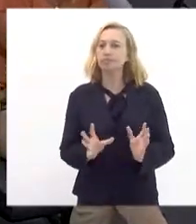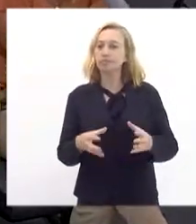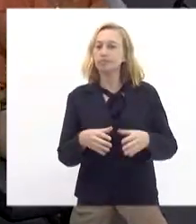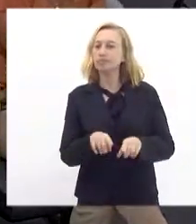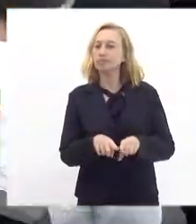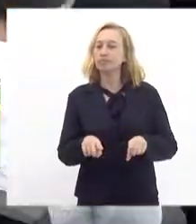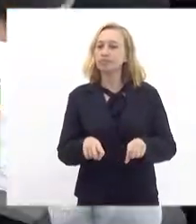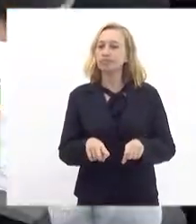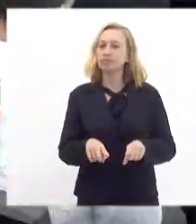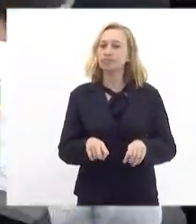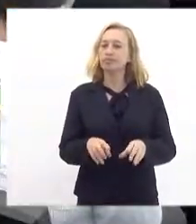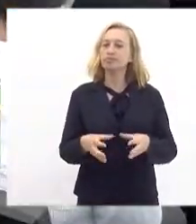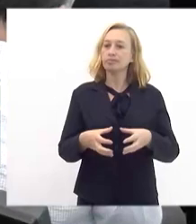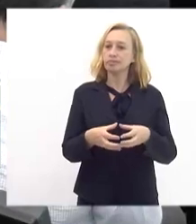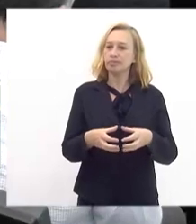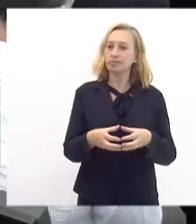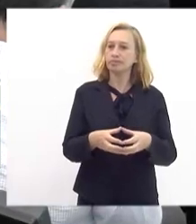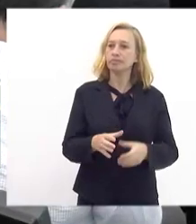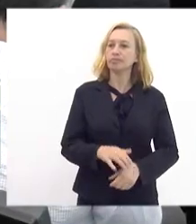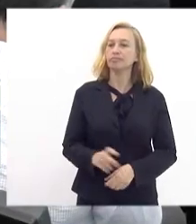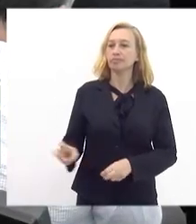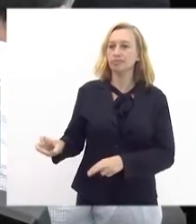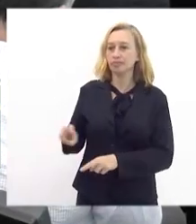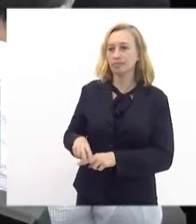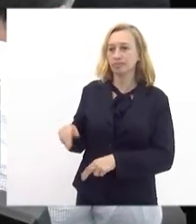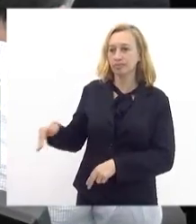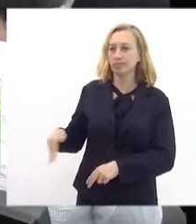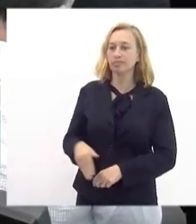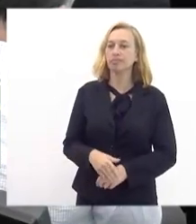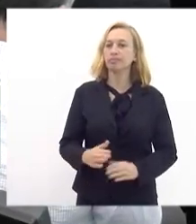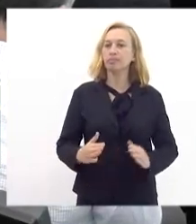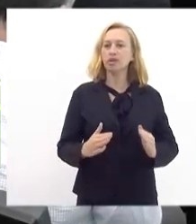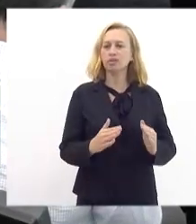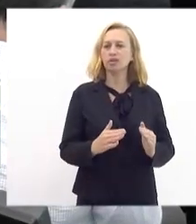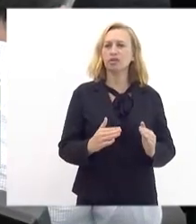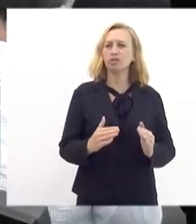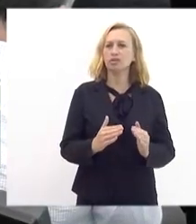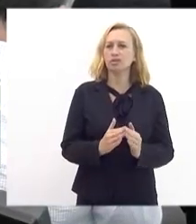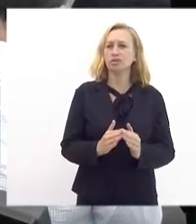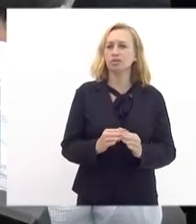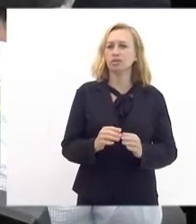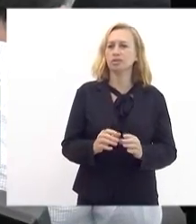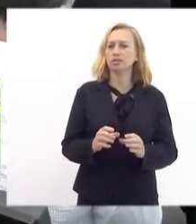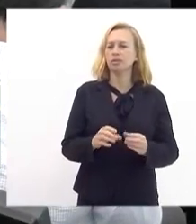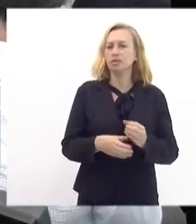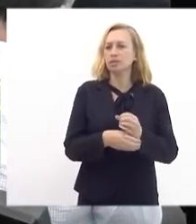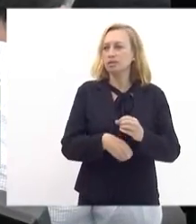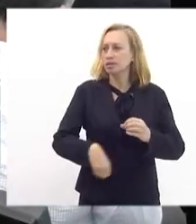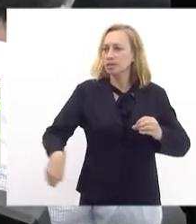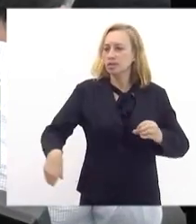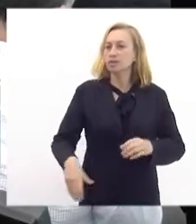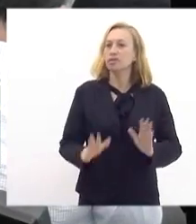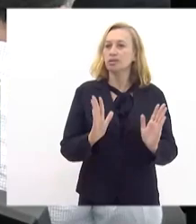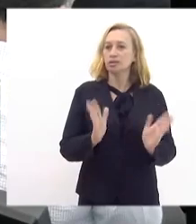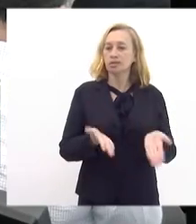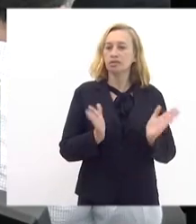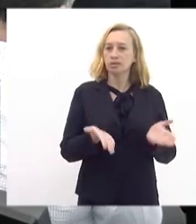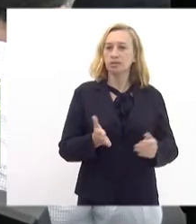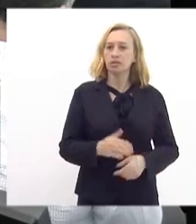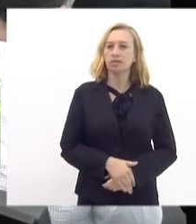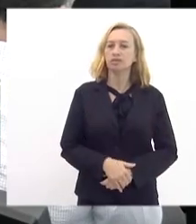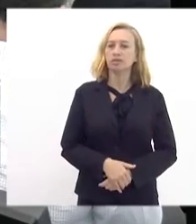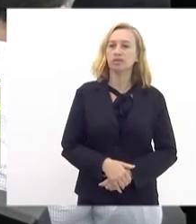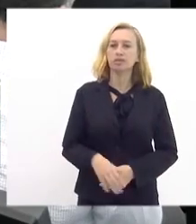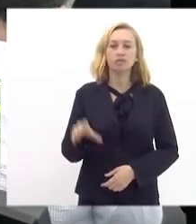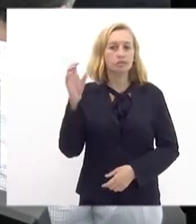que ele faz parte da condição da comissão permanente aqui da casa neném tá dental e agora eu vou ouvir os